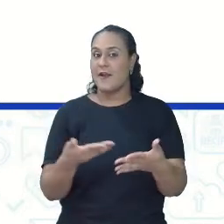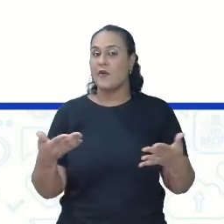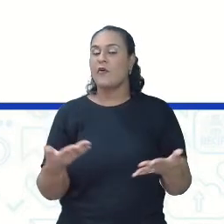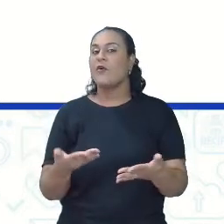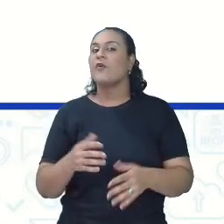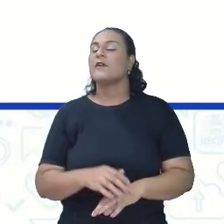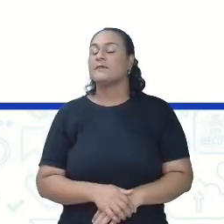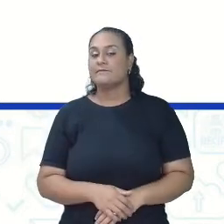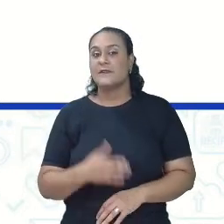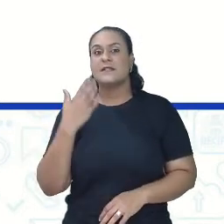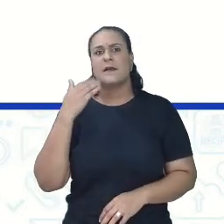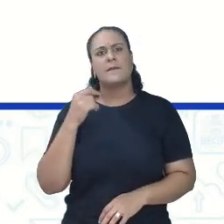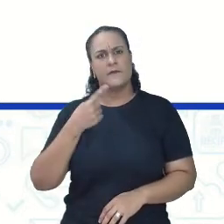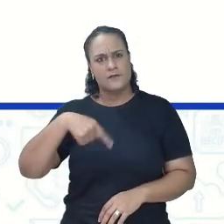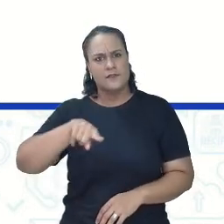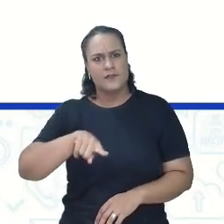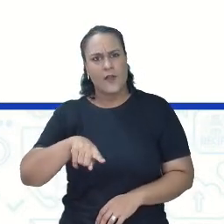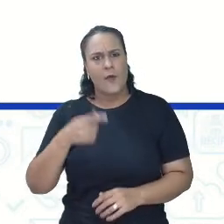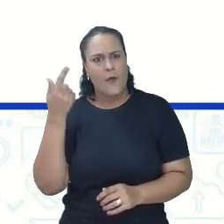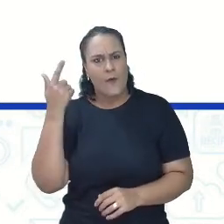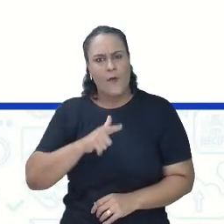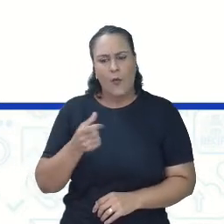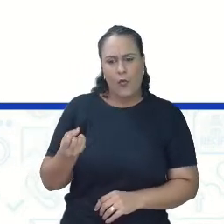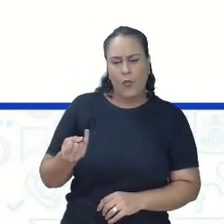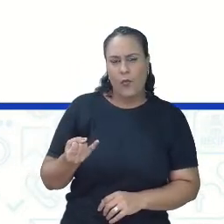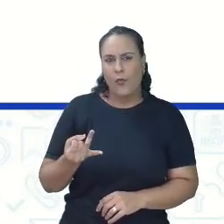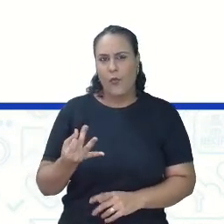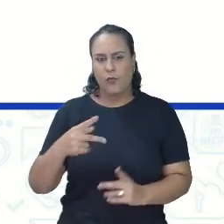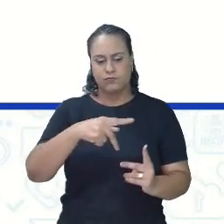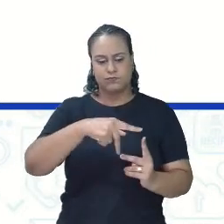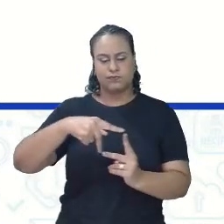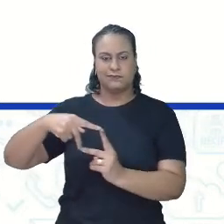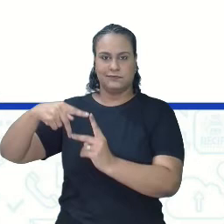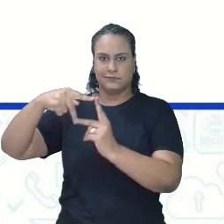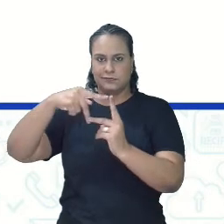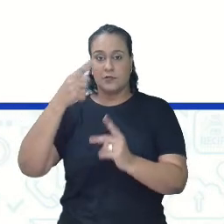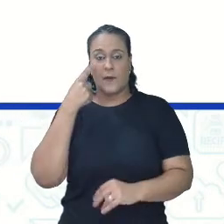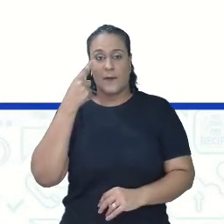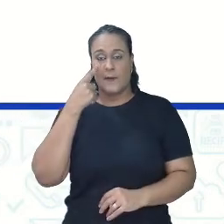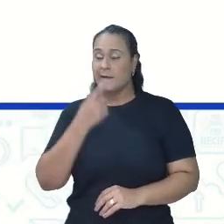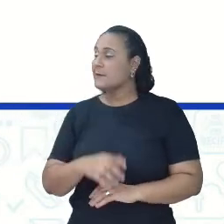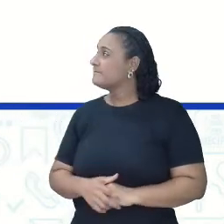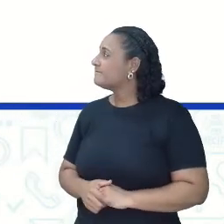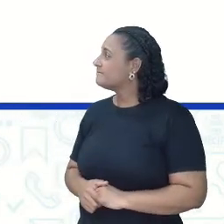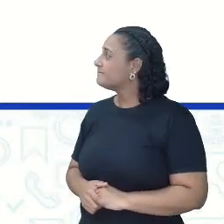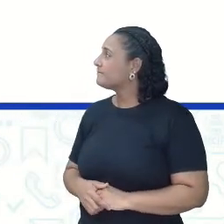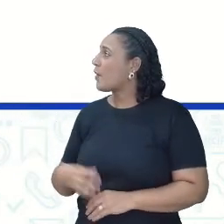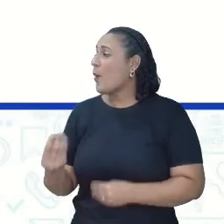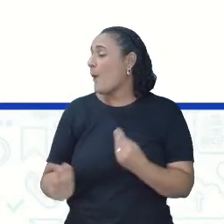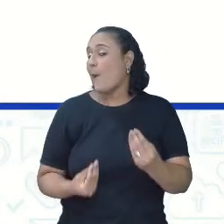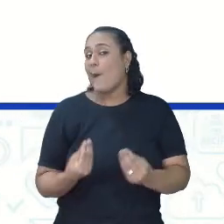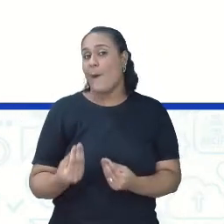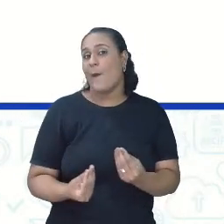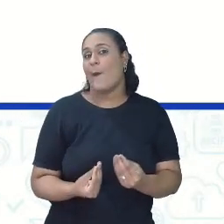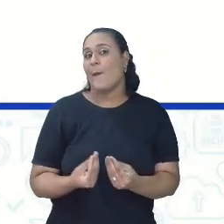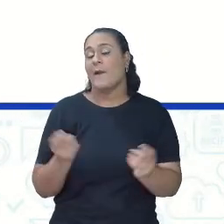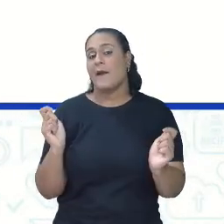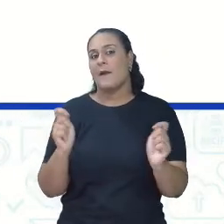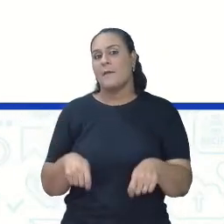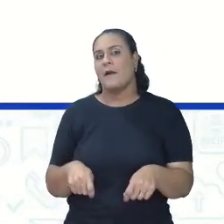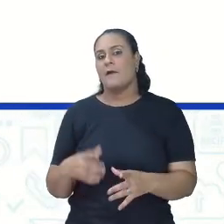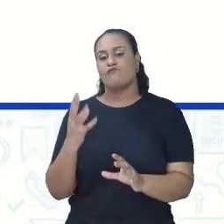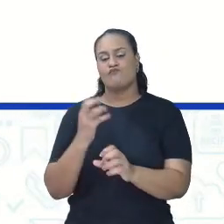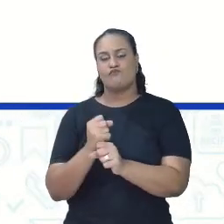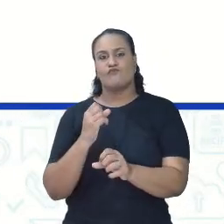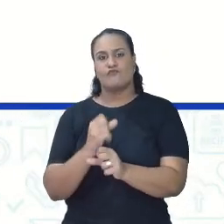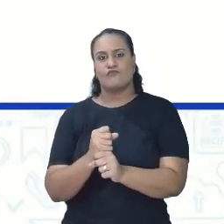aí a contagem, né? De que maneira também você fez essa contagem. Então, vamos dar uma olhadinha aqui de que maneira a gente pode fazer esse tipo de cálculo,